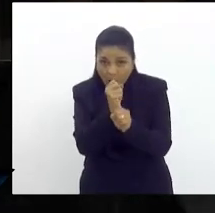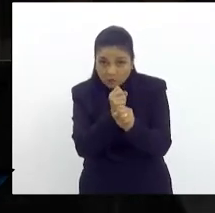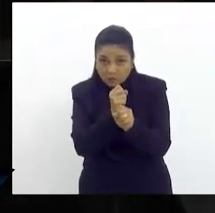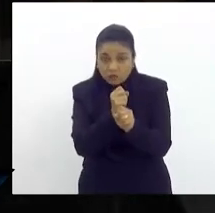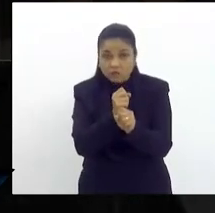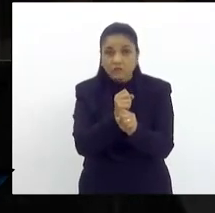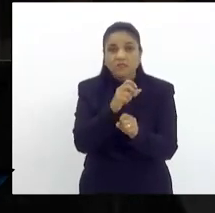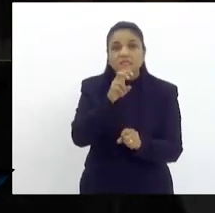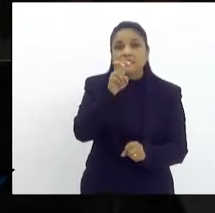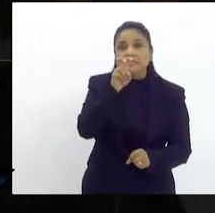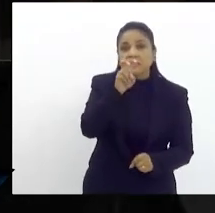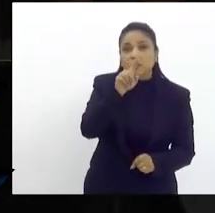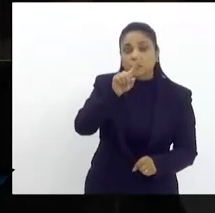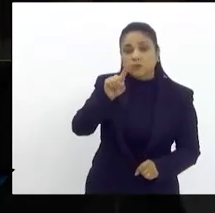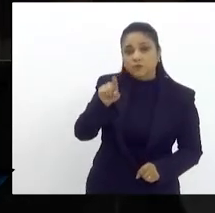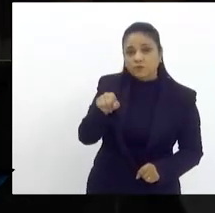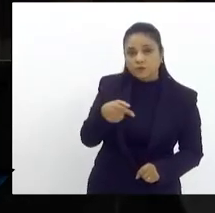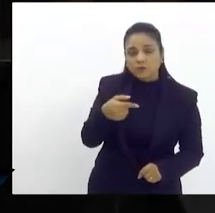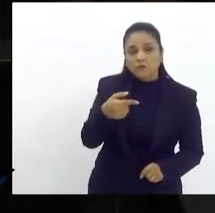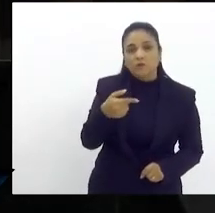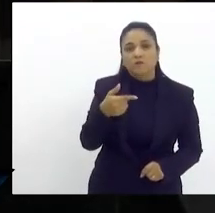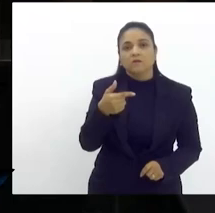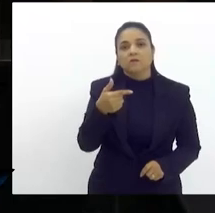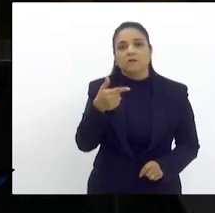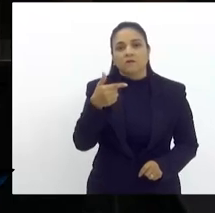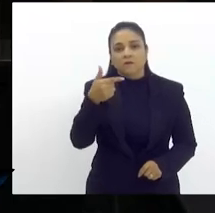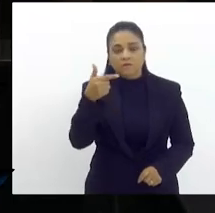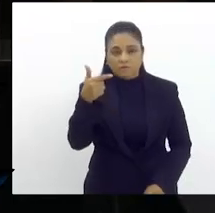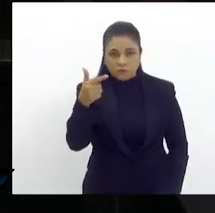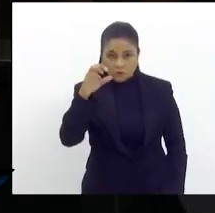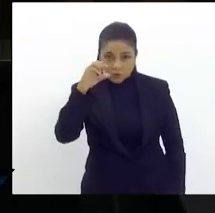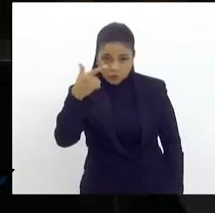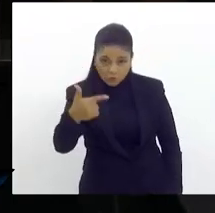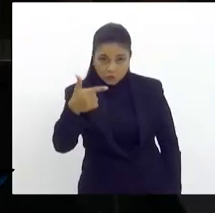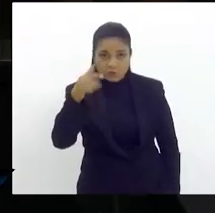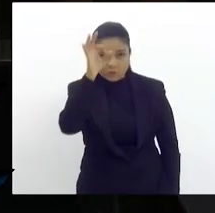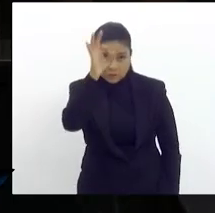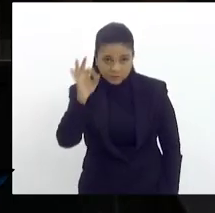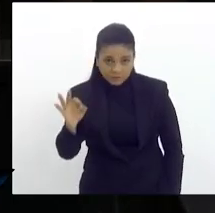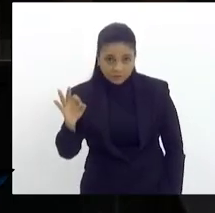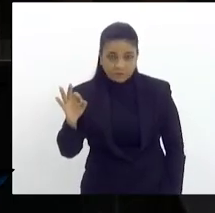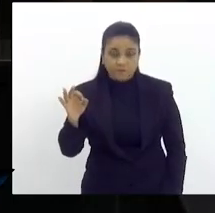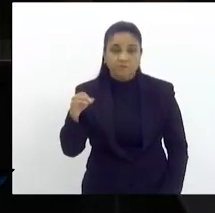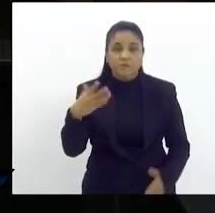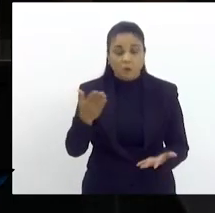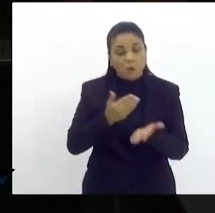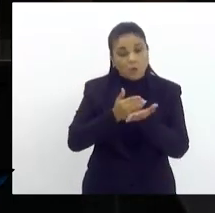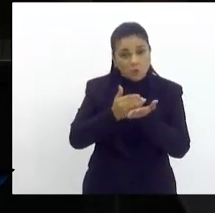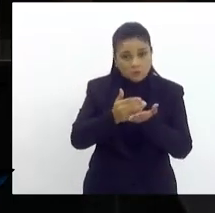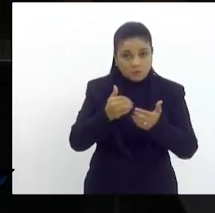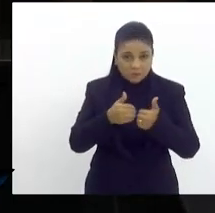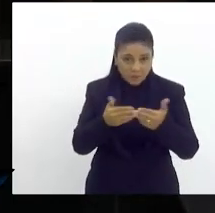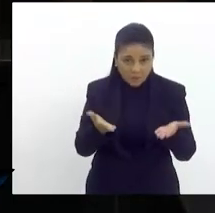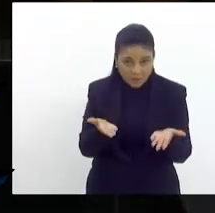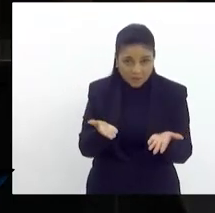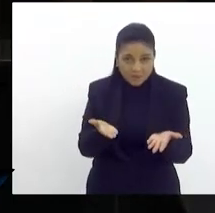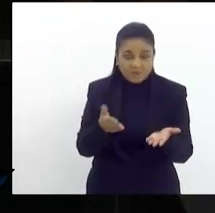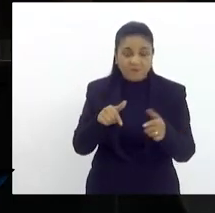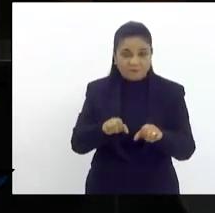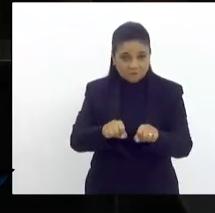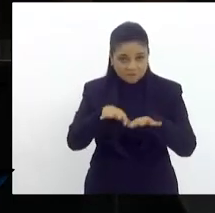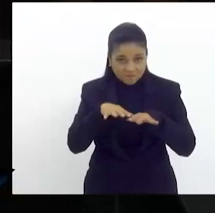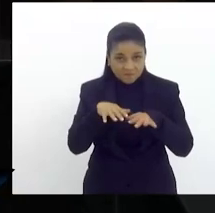de 5,2 por cento falei aqui no expediente Inicial senhor presidente que hoje